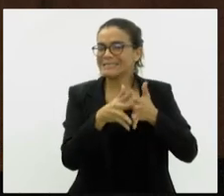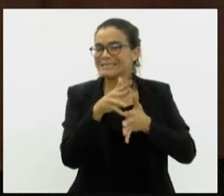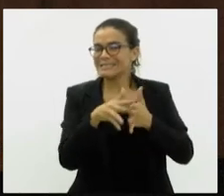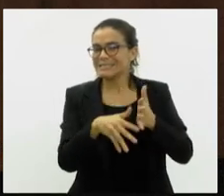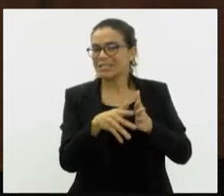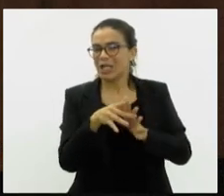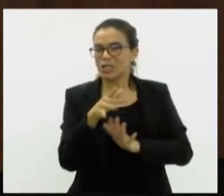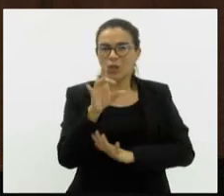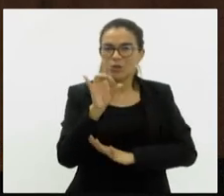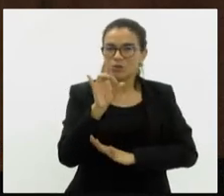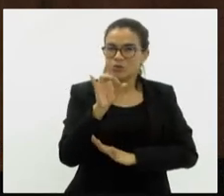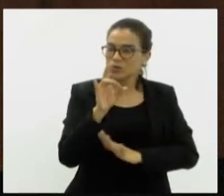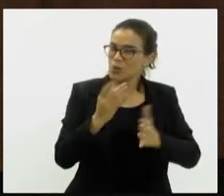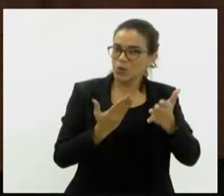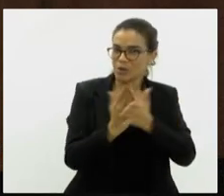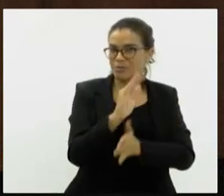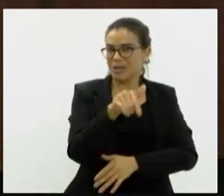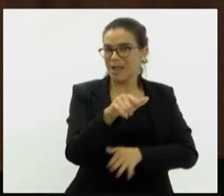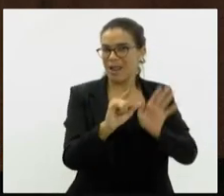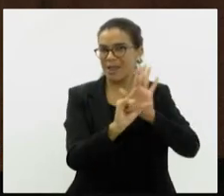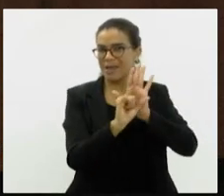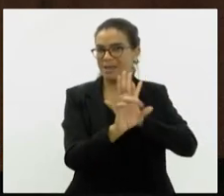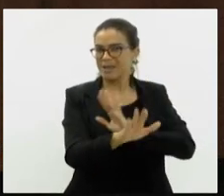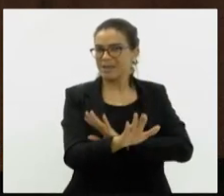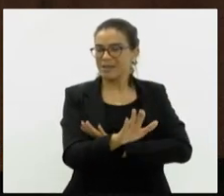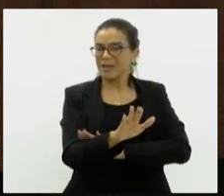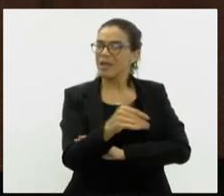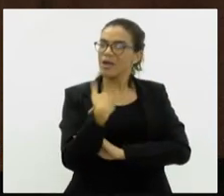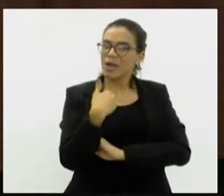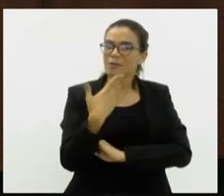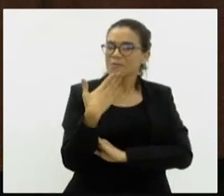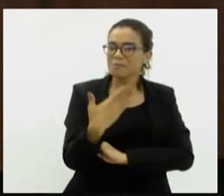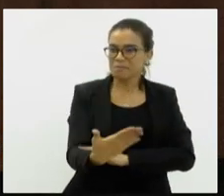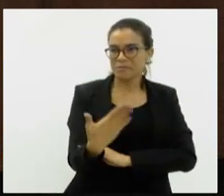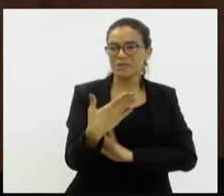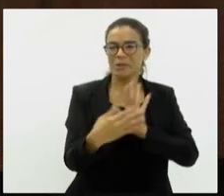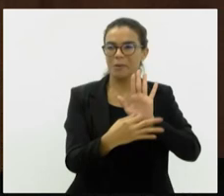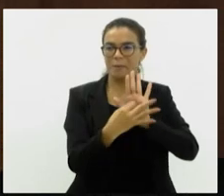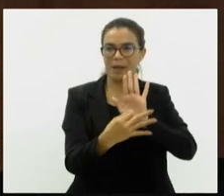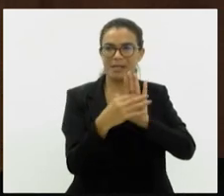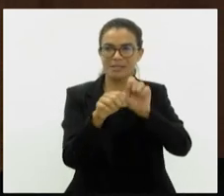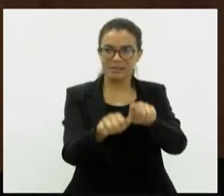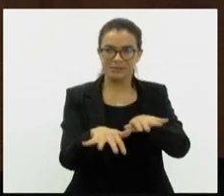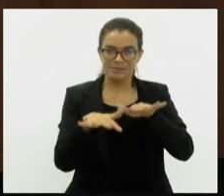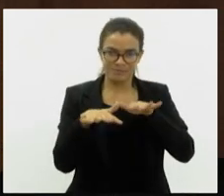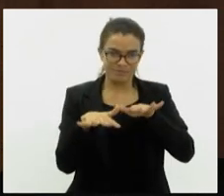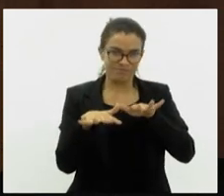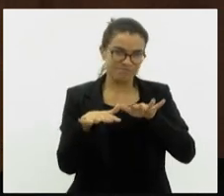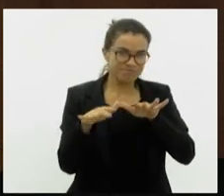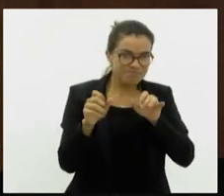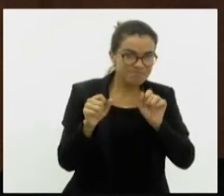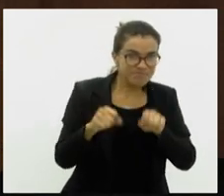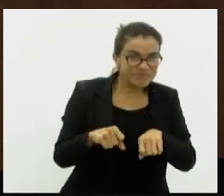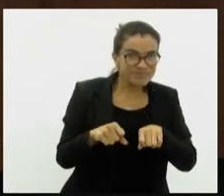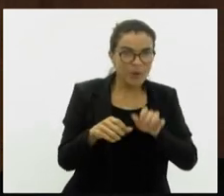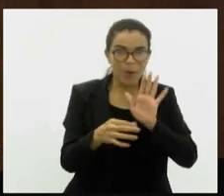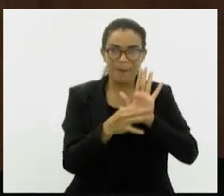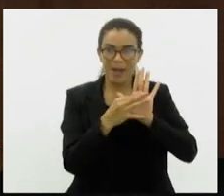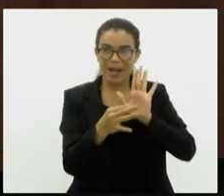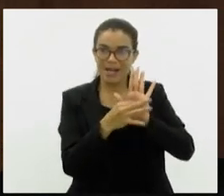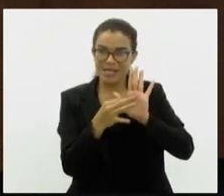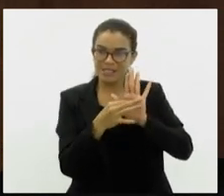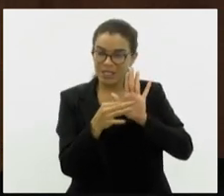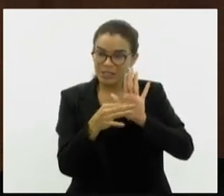não sancionamento dessa lei. Então, eu queria pedir para dar o parecer em plenário, com a autorização de Vossa Excelência, para dar o parecer